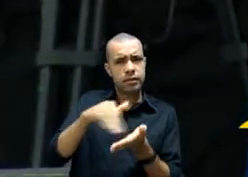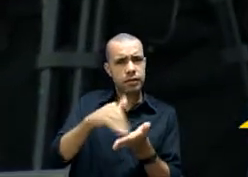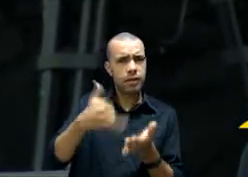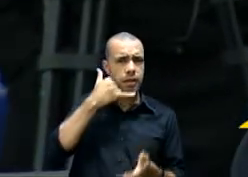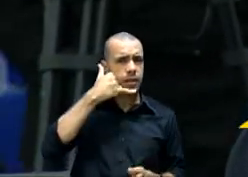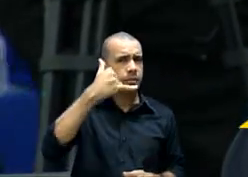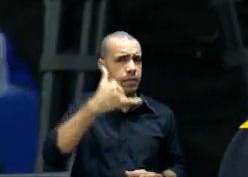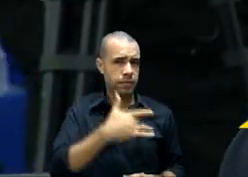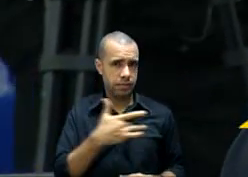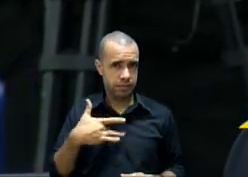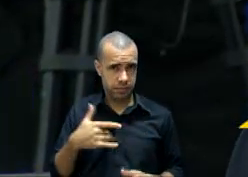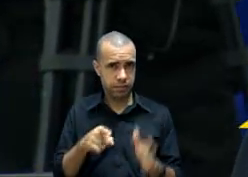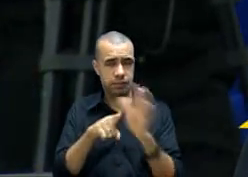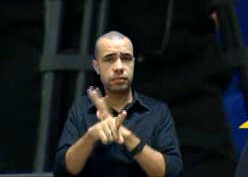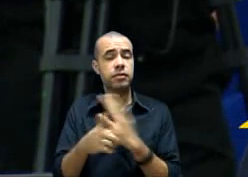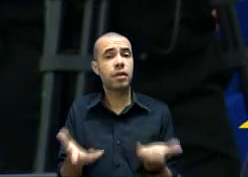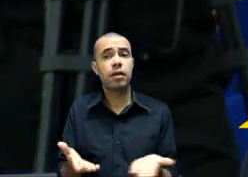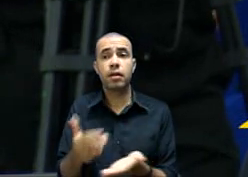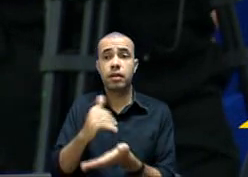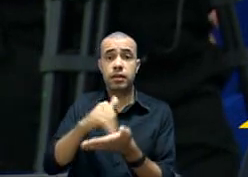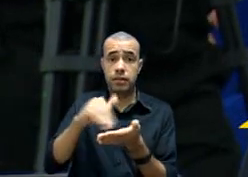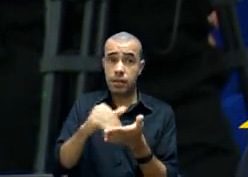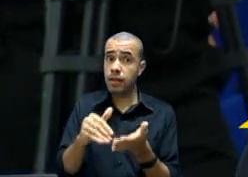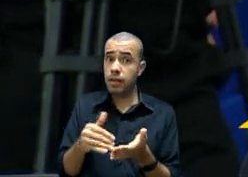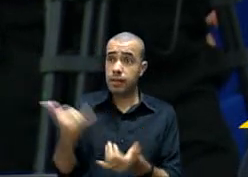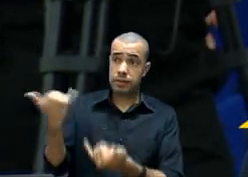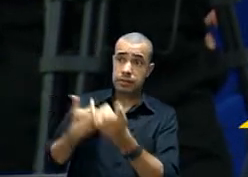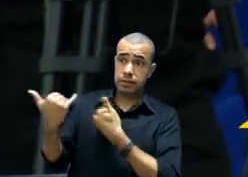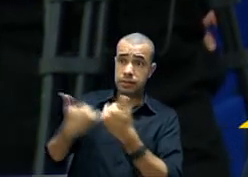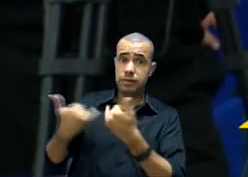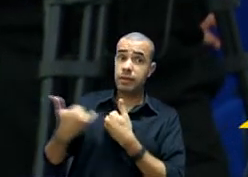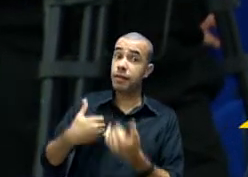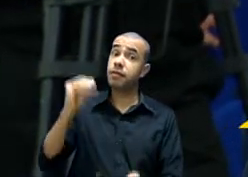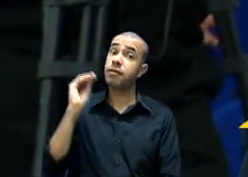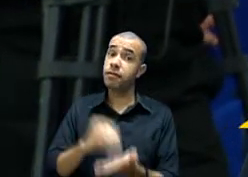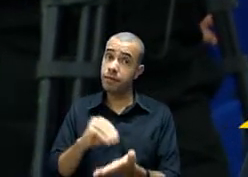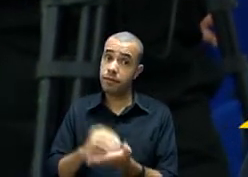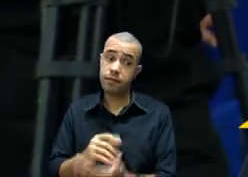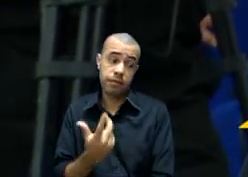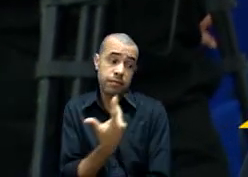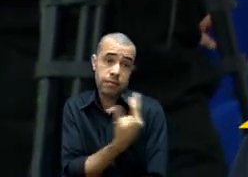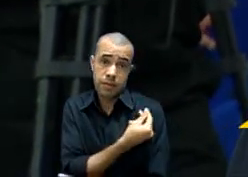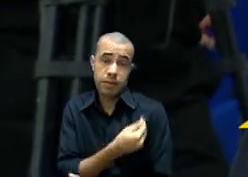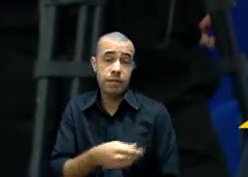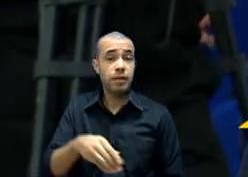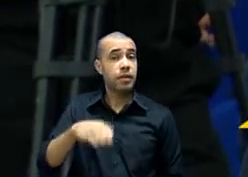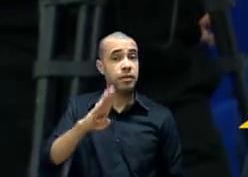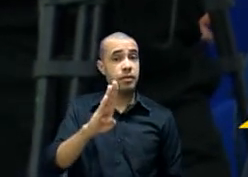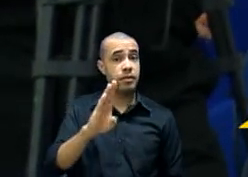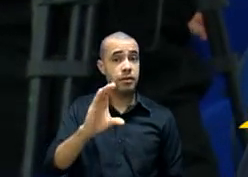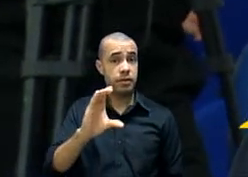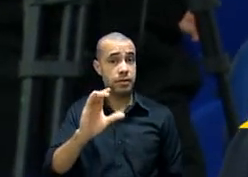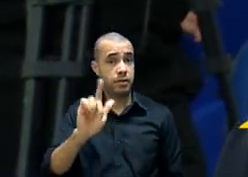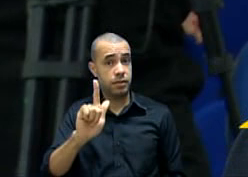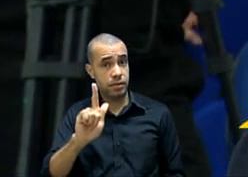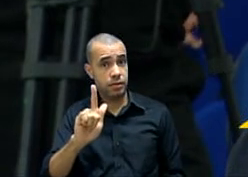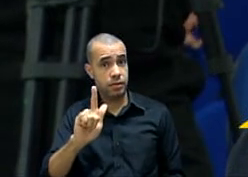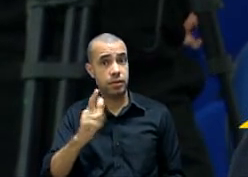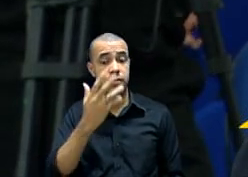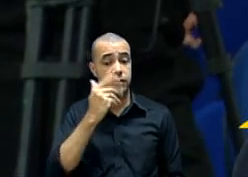secretária, estou recebendo várias reclamações de que está faltando vacina BCG para as